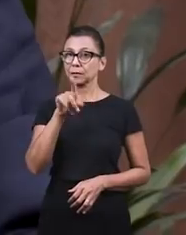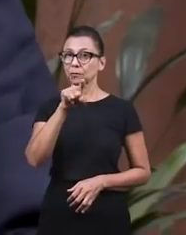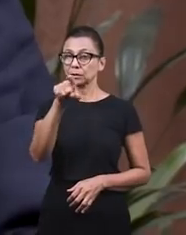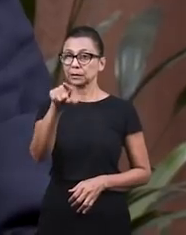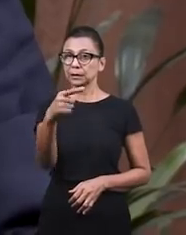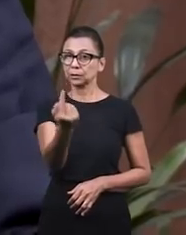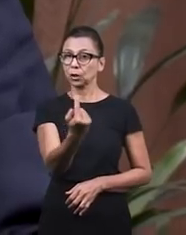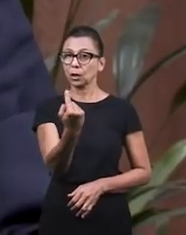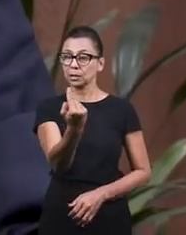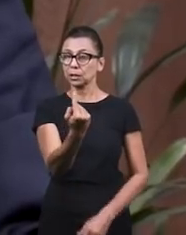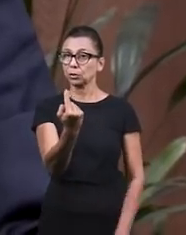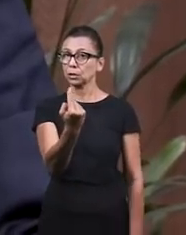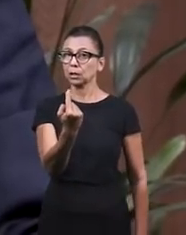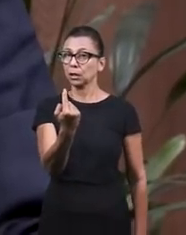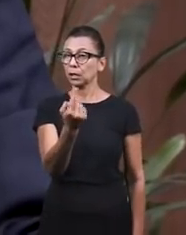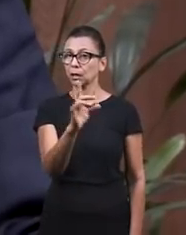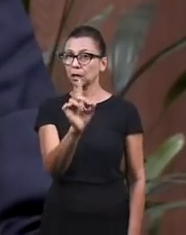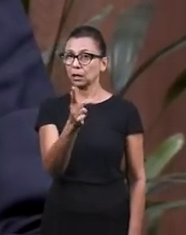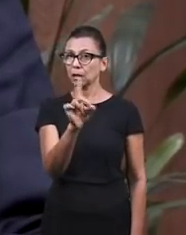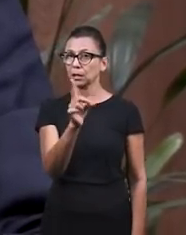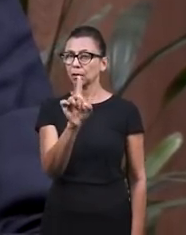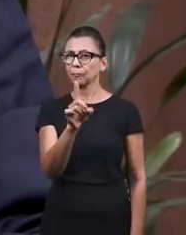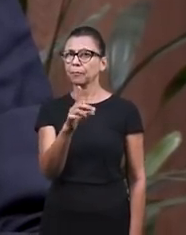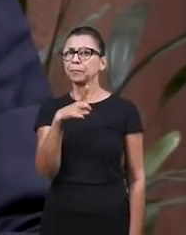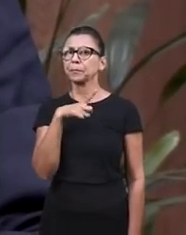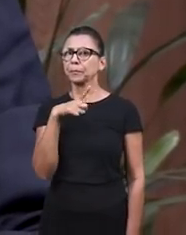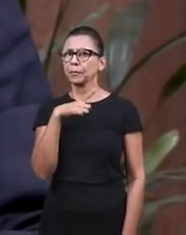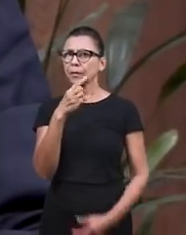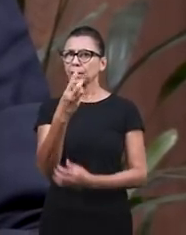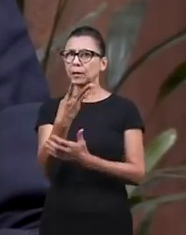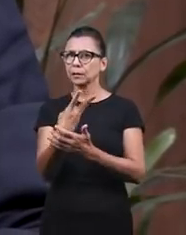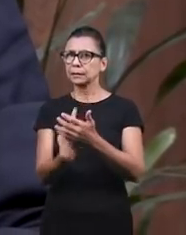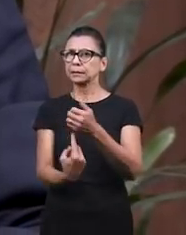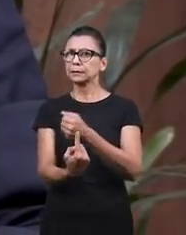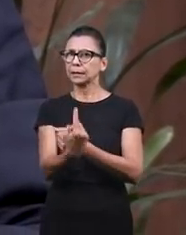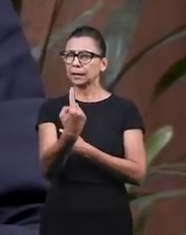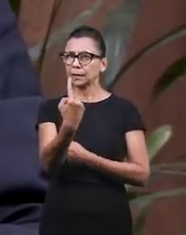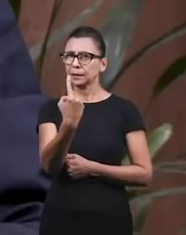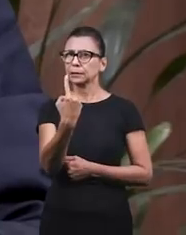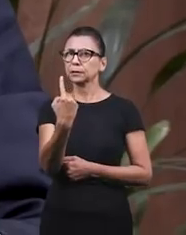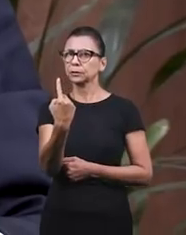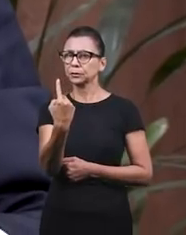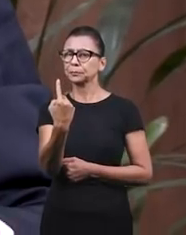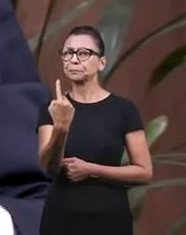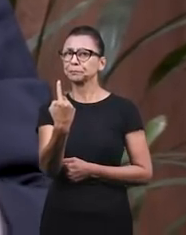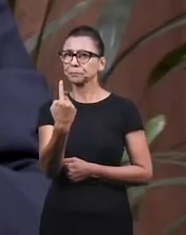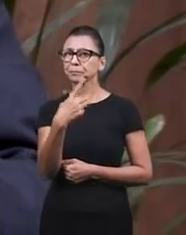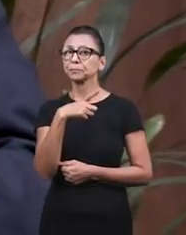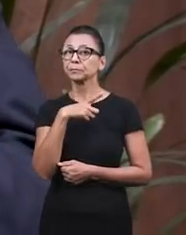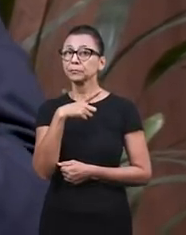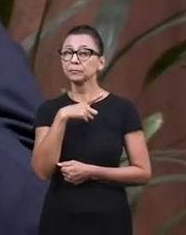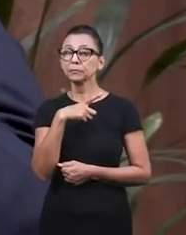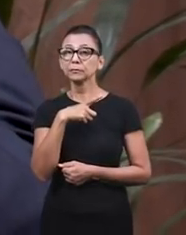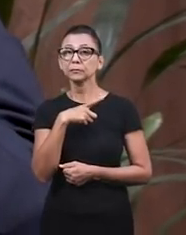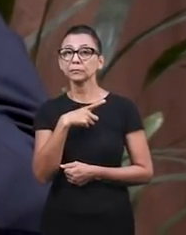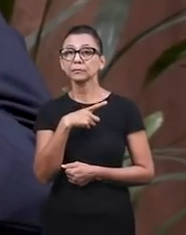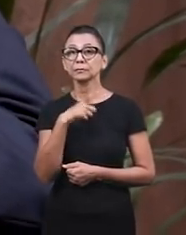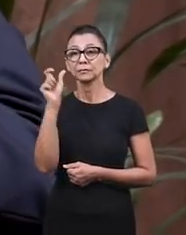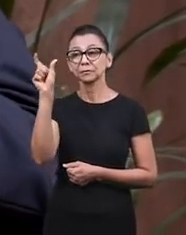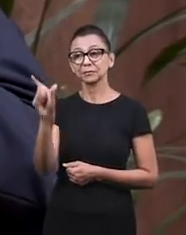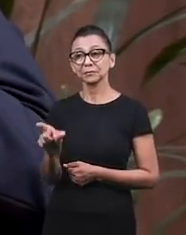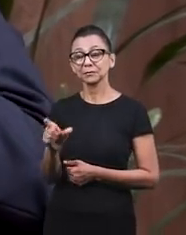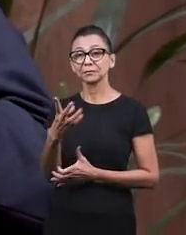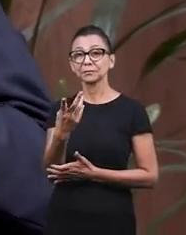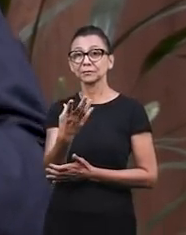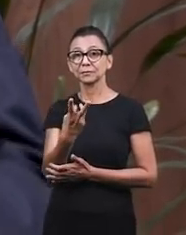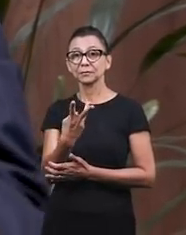órfão. Tem uma pessoa da Trindade. E a promessa é maravilhosa, né? Porque tem uma pessoa da Trindade